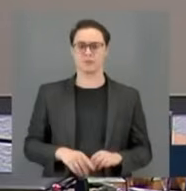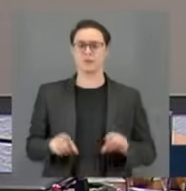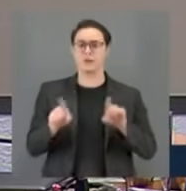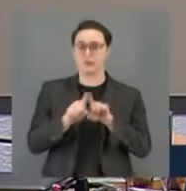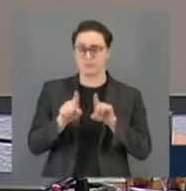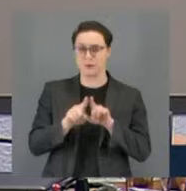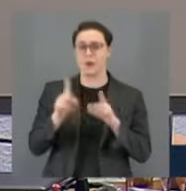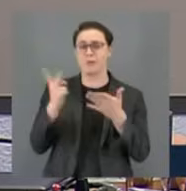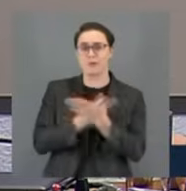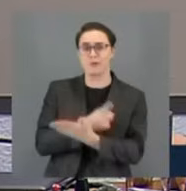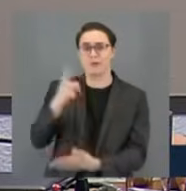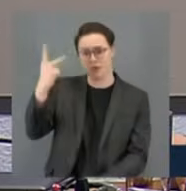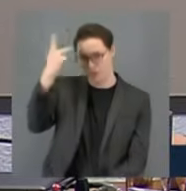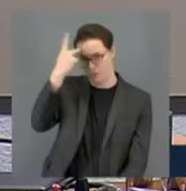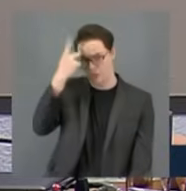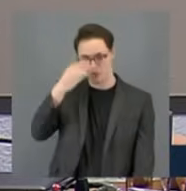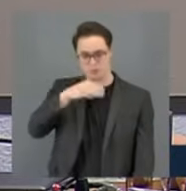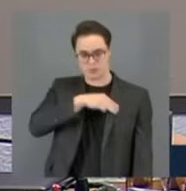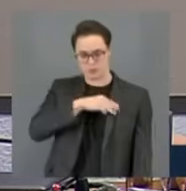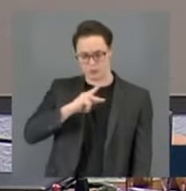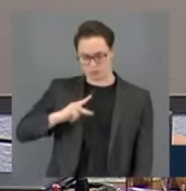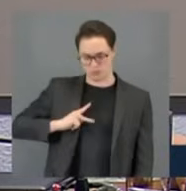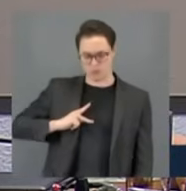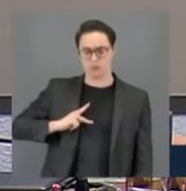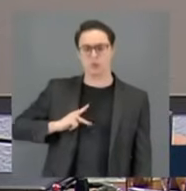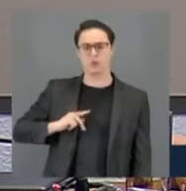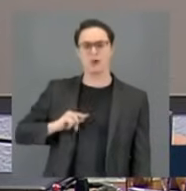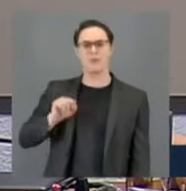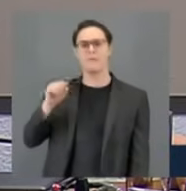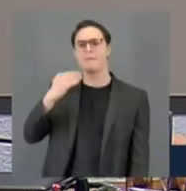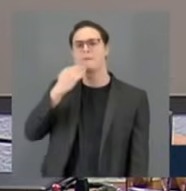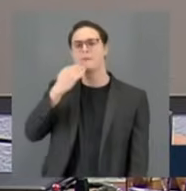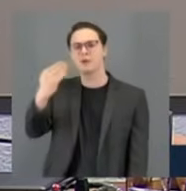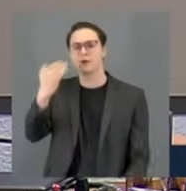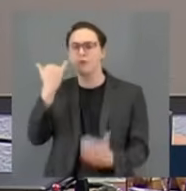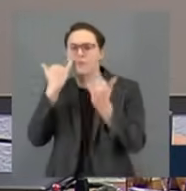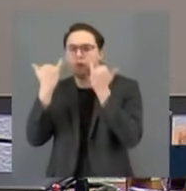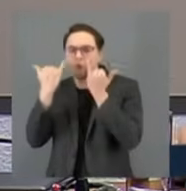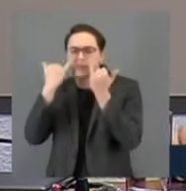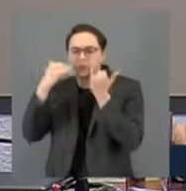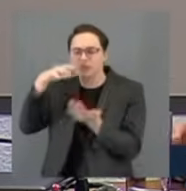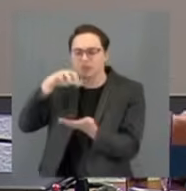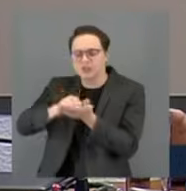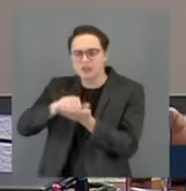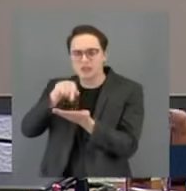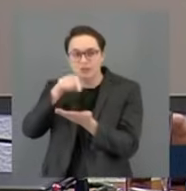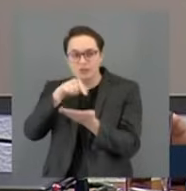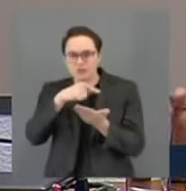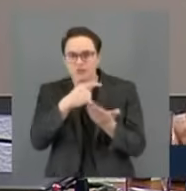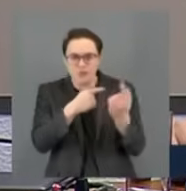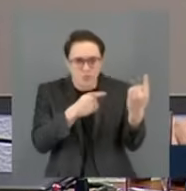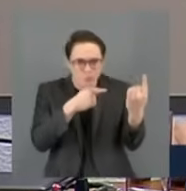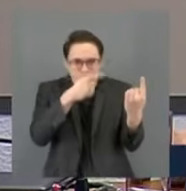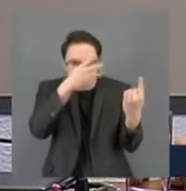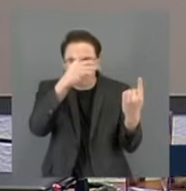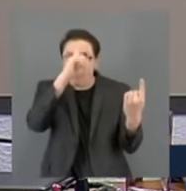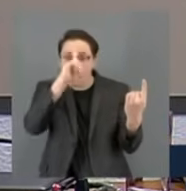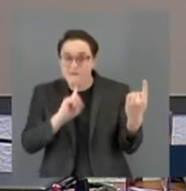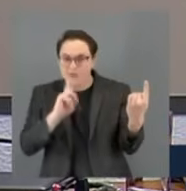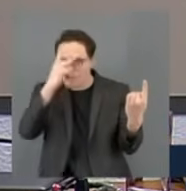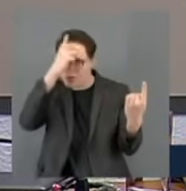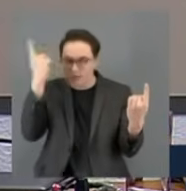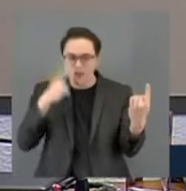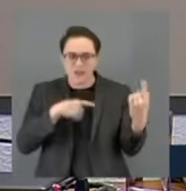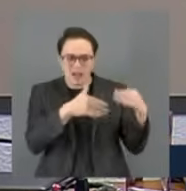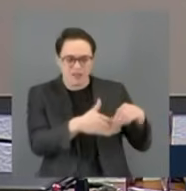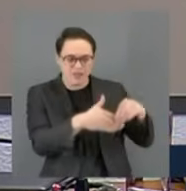Público de São Paulo, que pediram dados cadastrais de uma conta e uma investigação sobre uma liderança